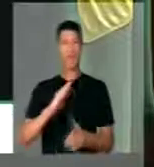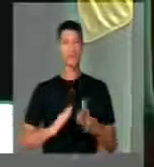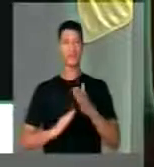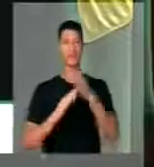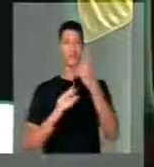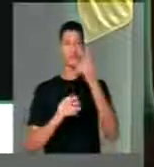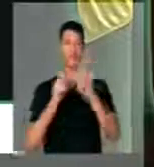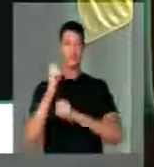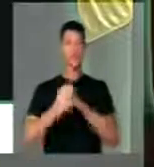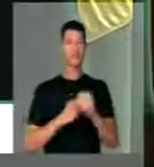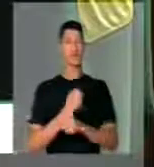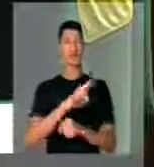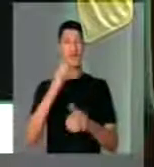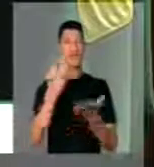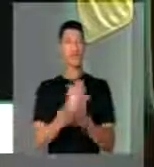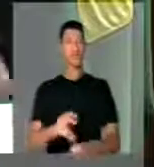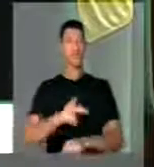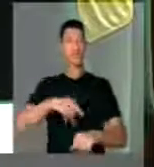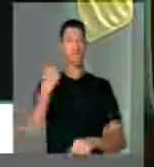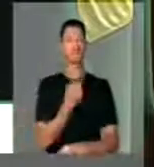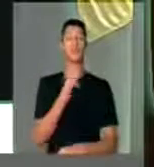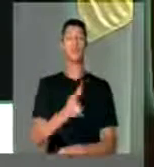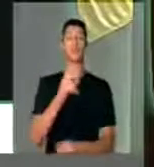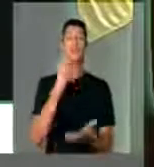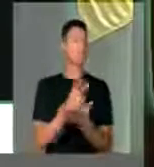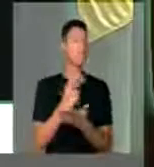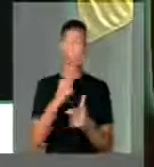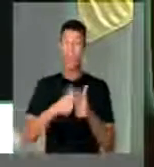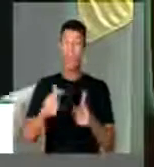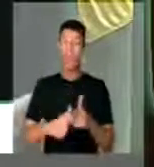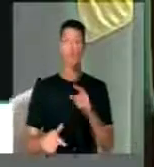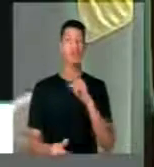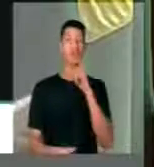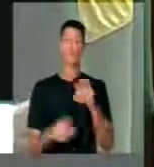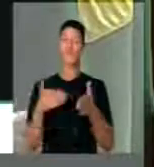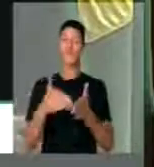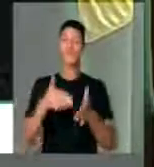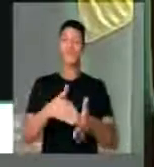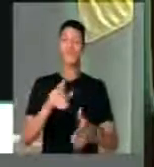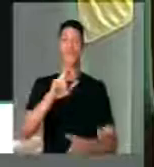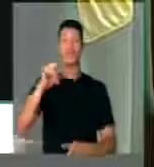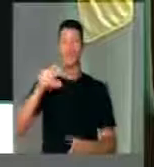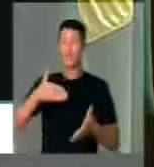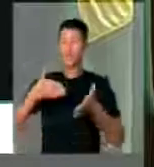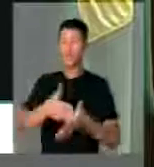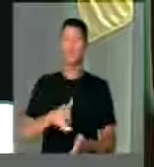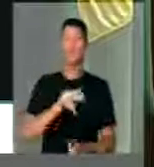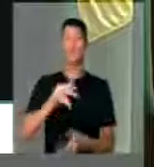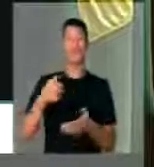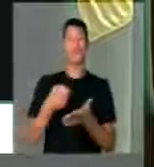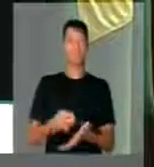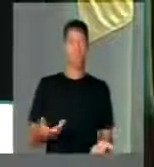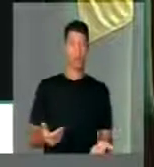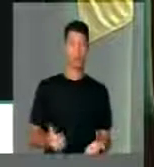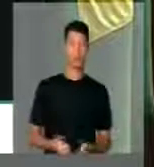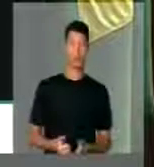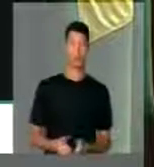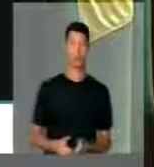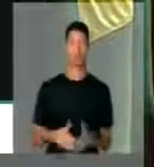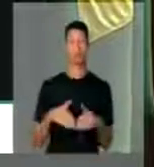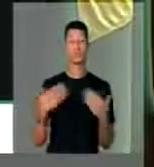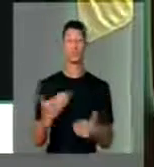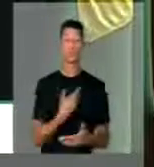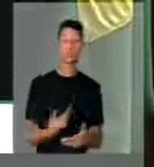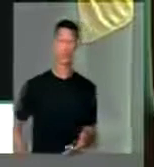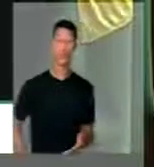congelamento de 20 anos, vai acabar com o país e a gente vai continuar com o mesmo problema, que ninguém enfrenta, nunca se enfrentou e não se quer se enfrentar. E aí